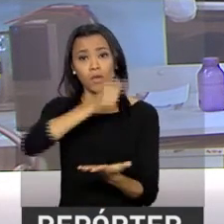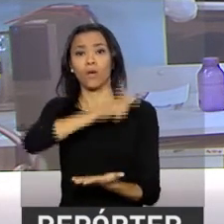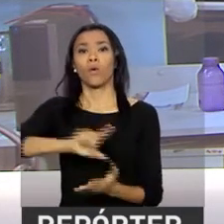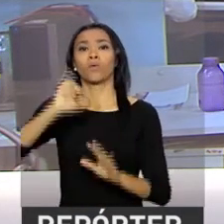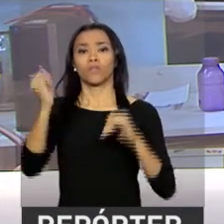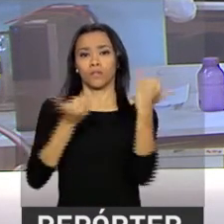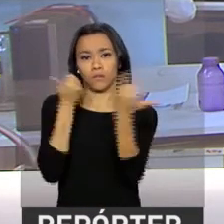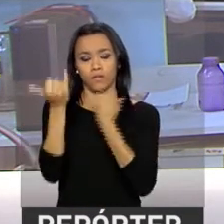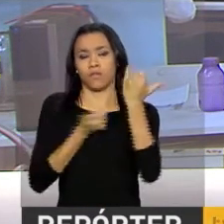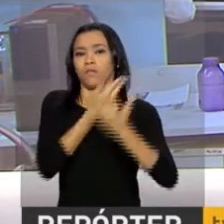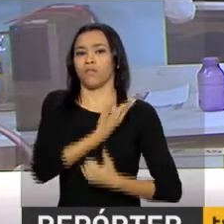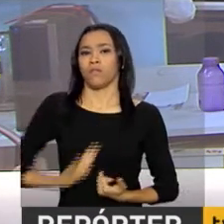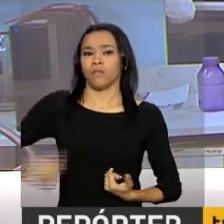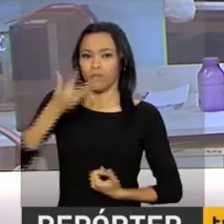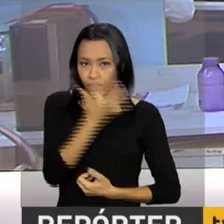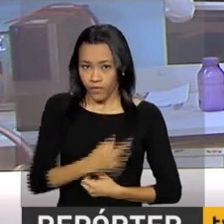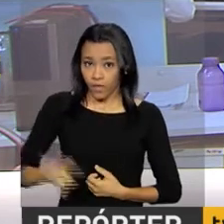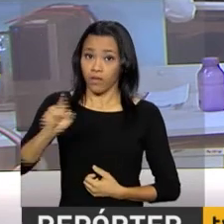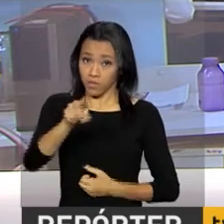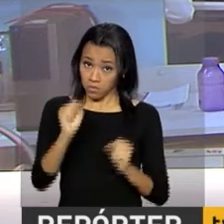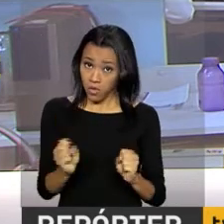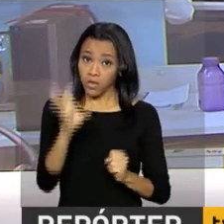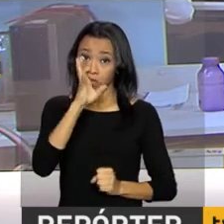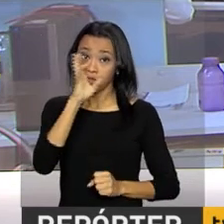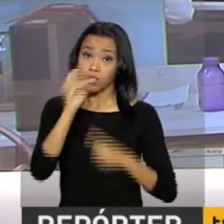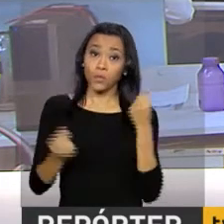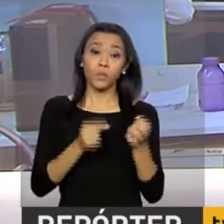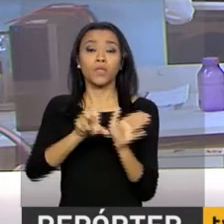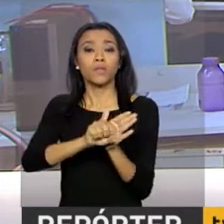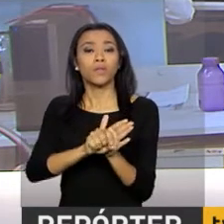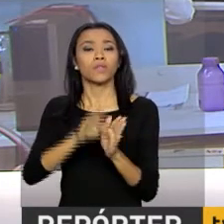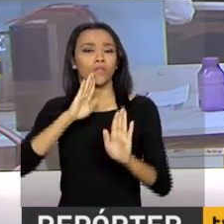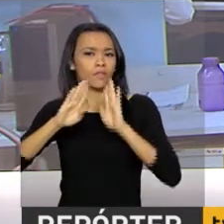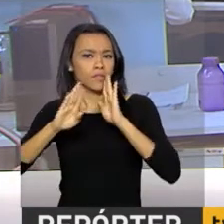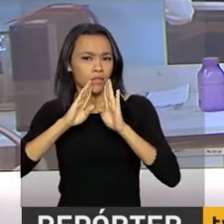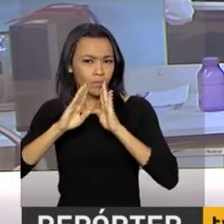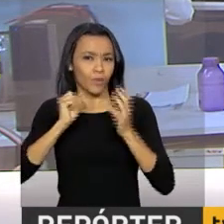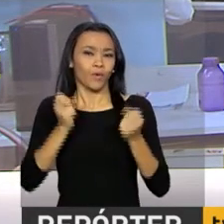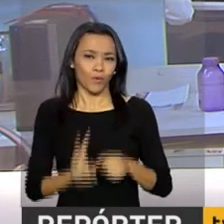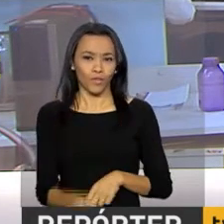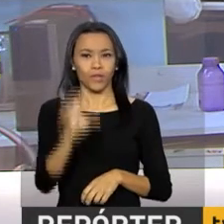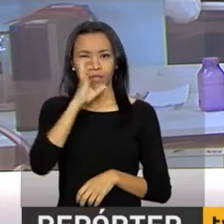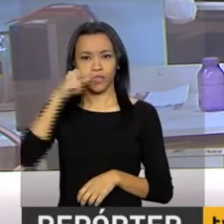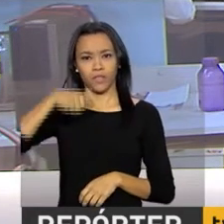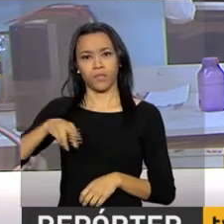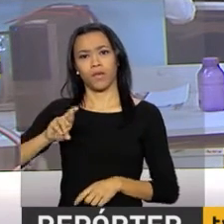outras informações do governo federal. Acompanhe também as novidades em nossas redes sociais.